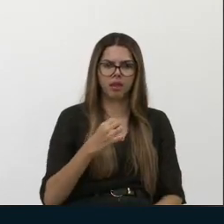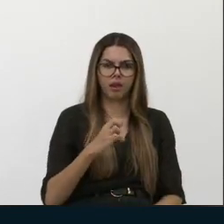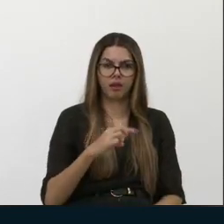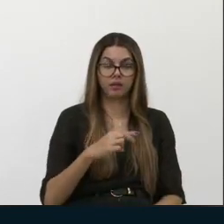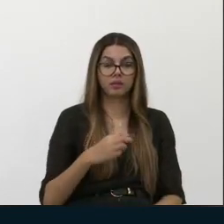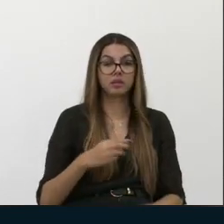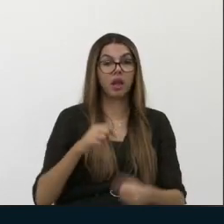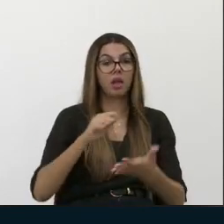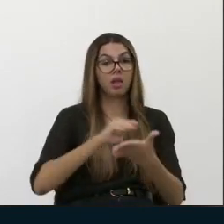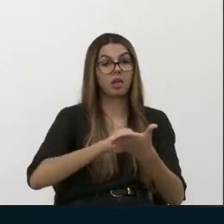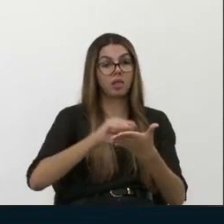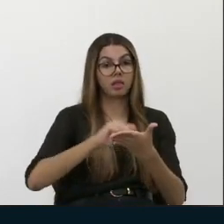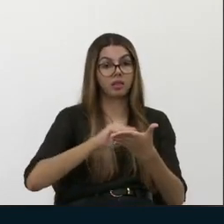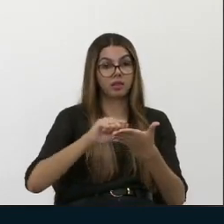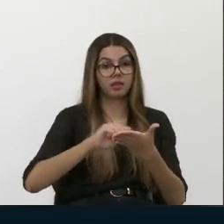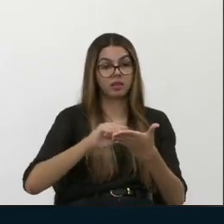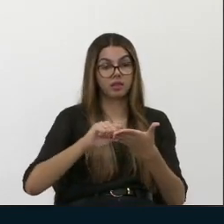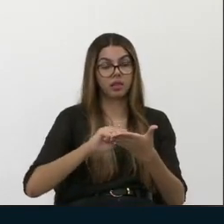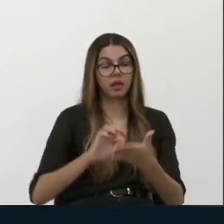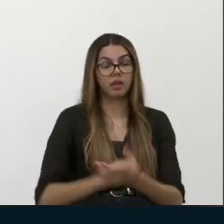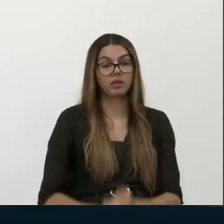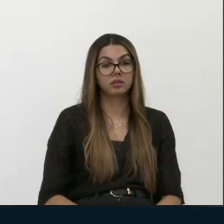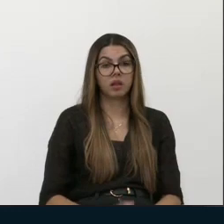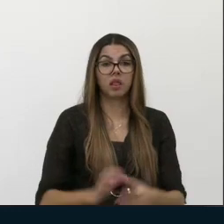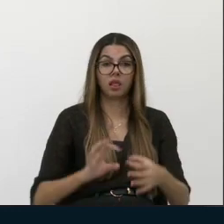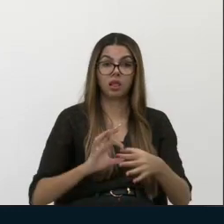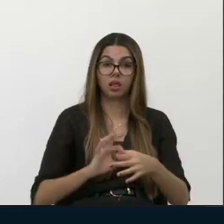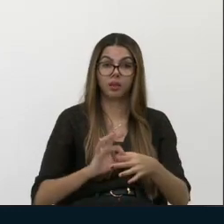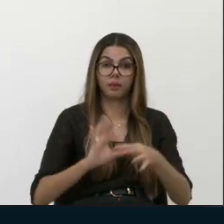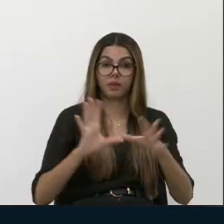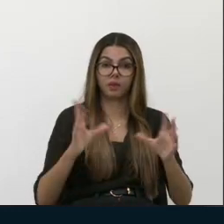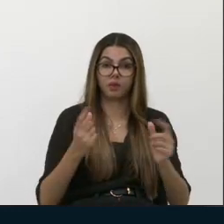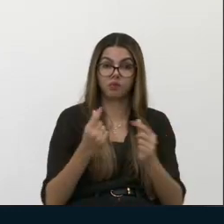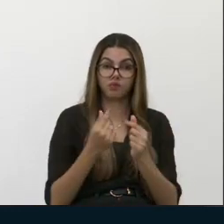foi assinado os convênios e a liberação do recurso.